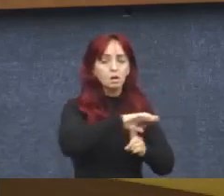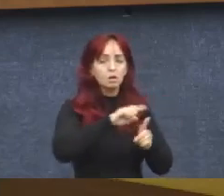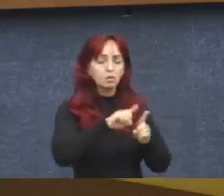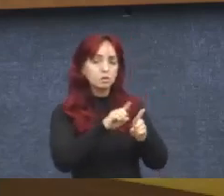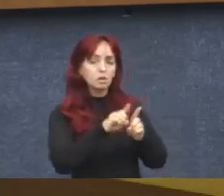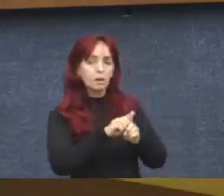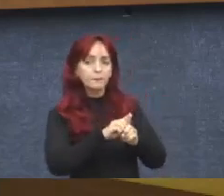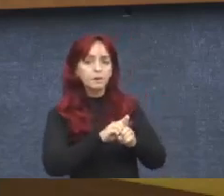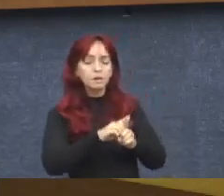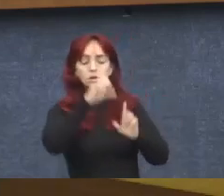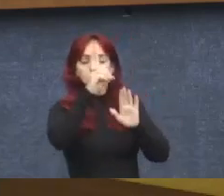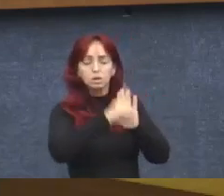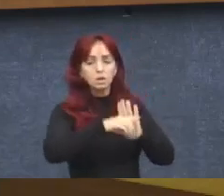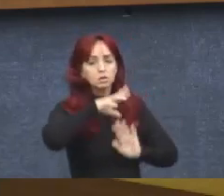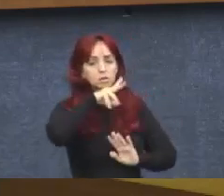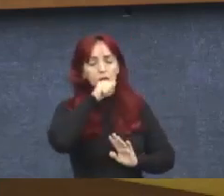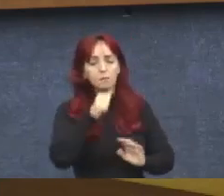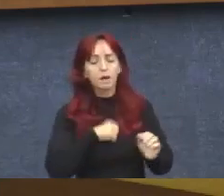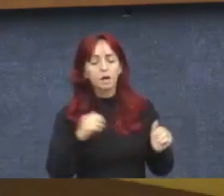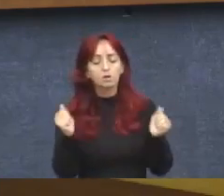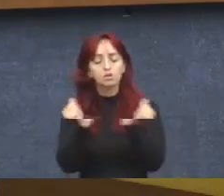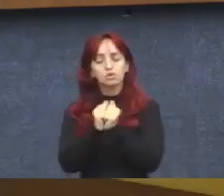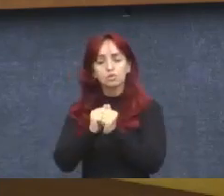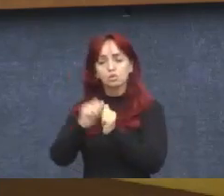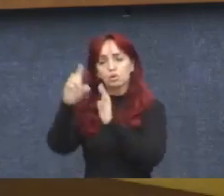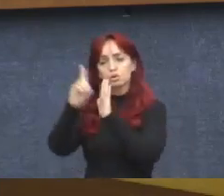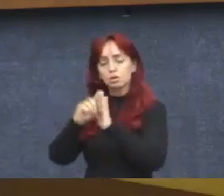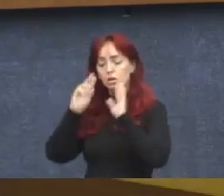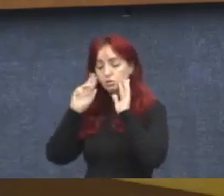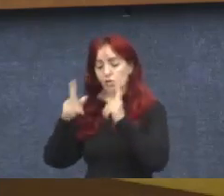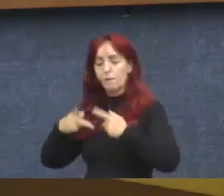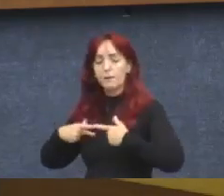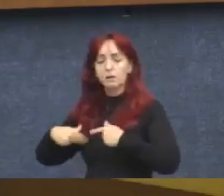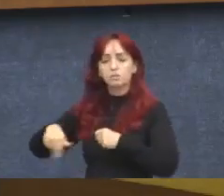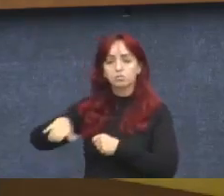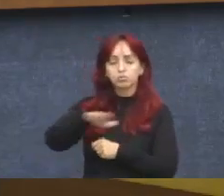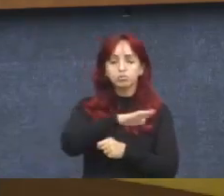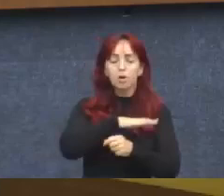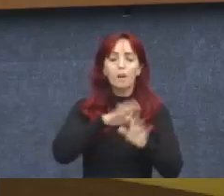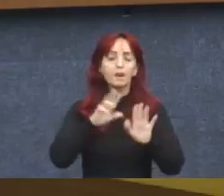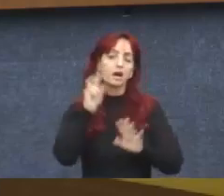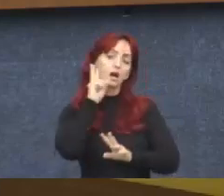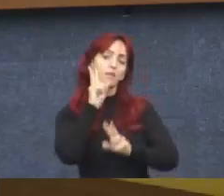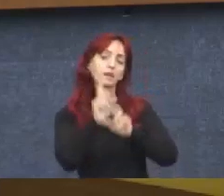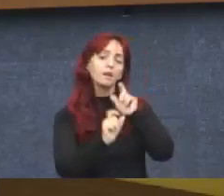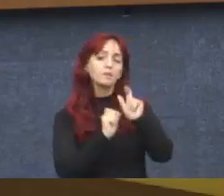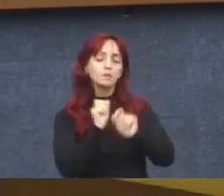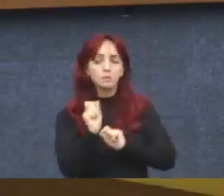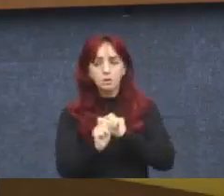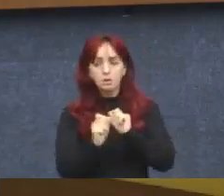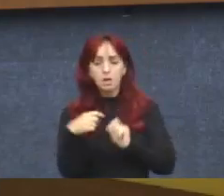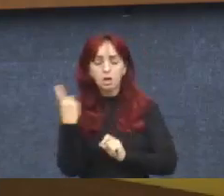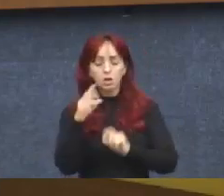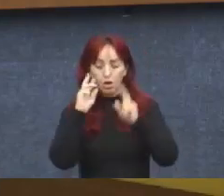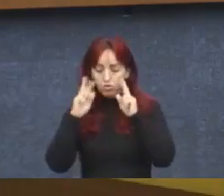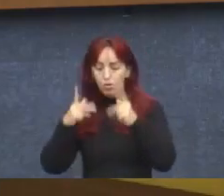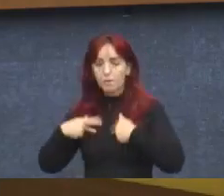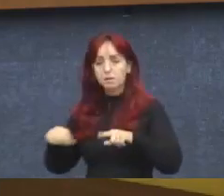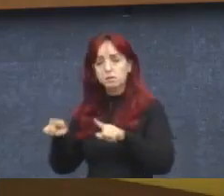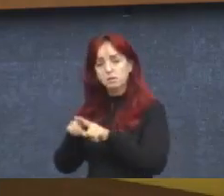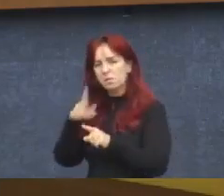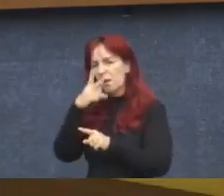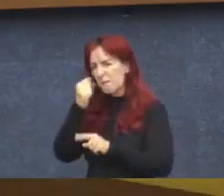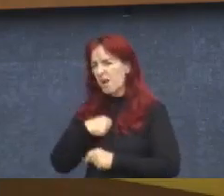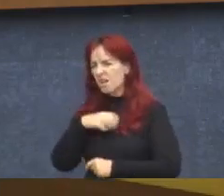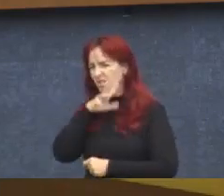encontram com os direitos humanos em diversas camadas. Mas lembraremos, por ora, que nós humanos também somos